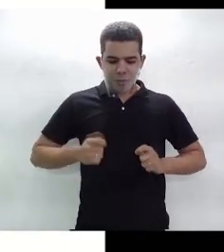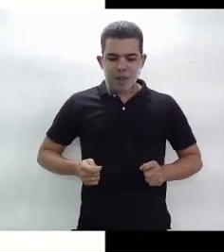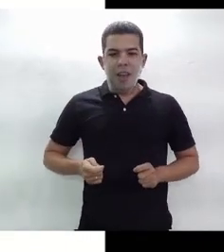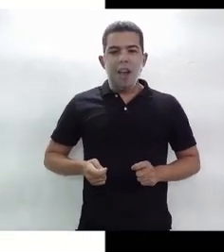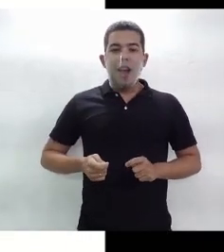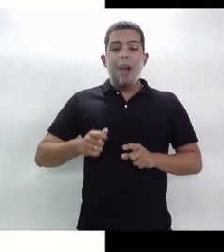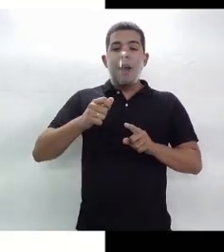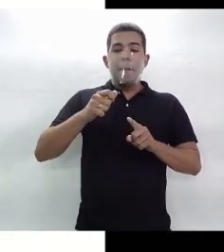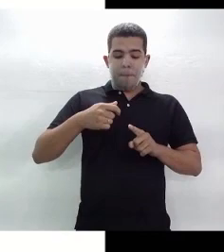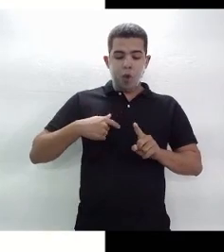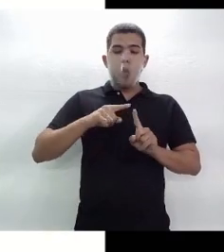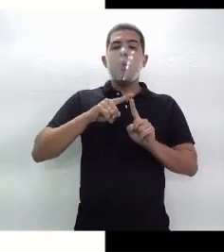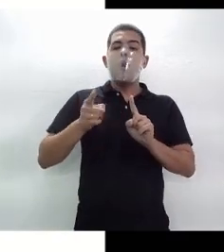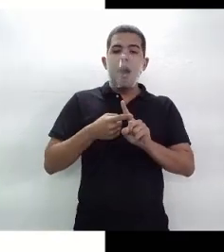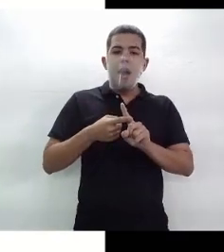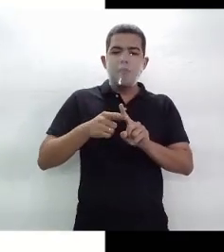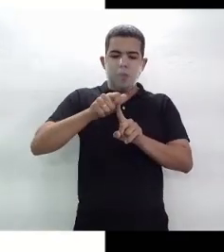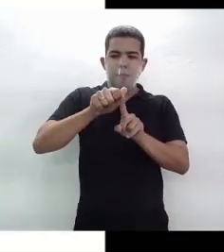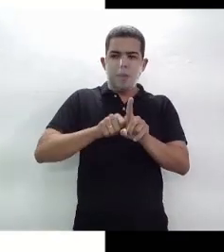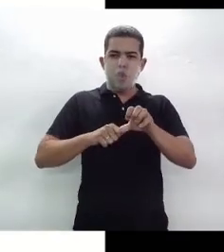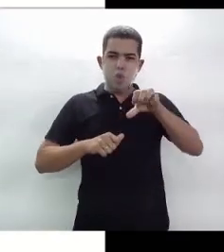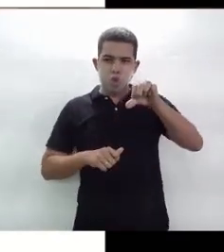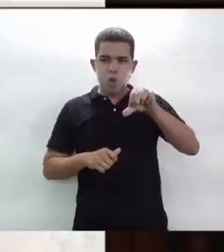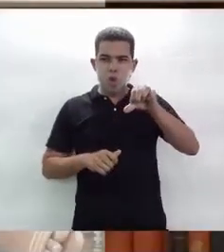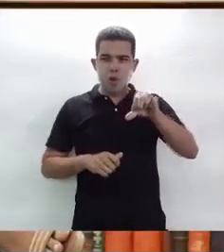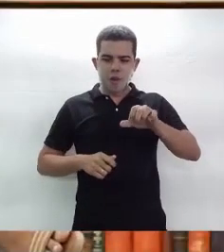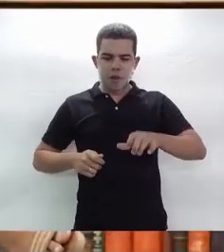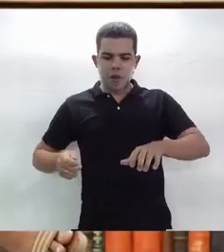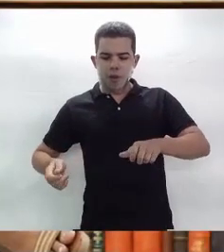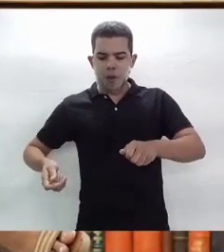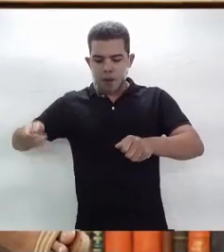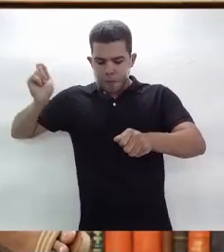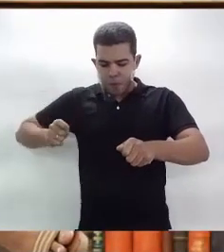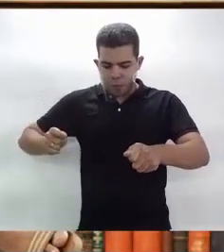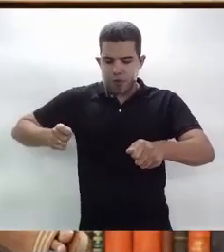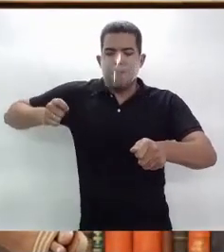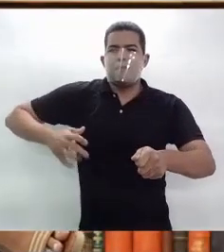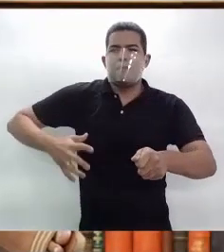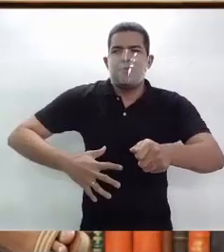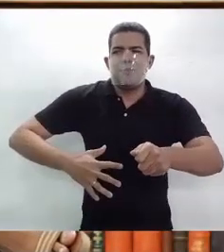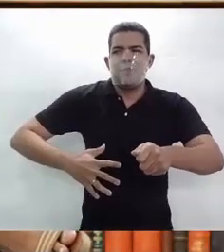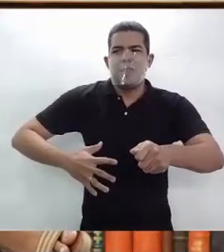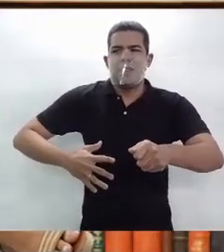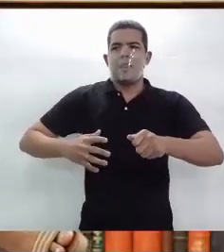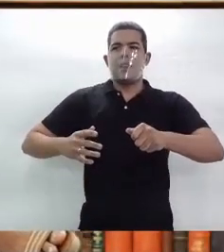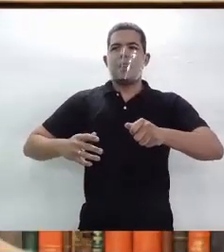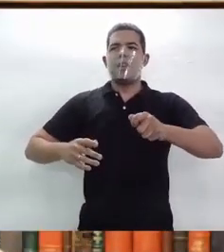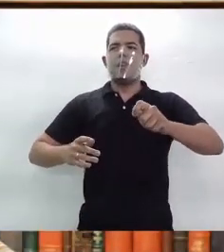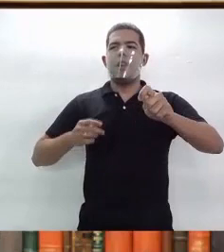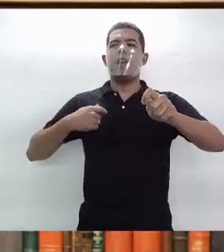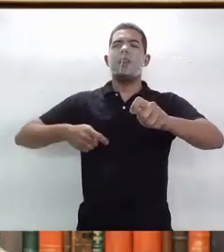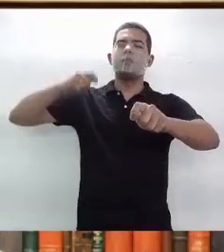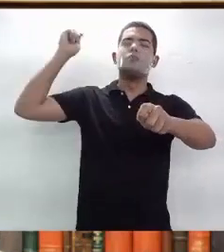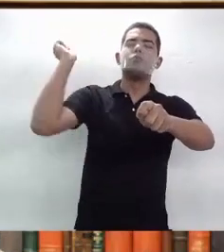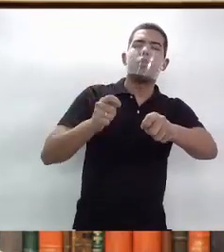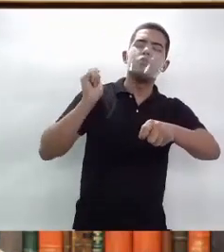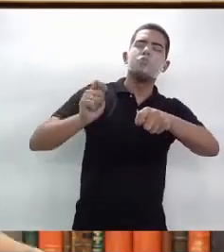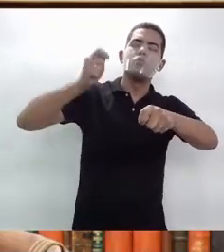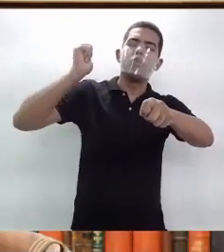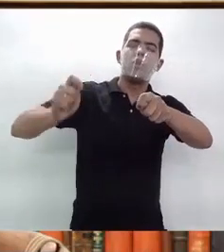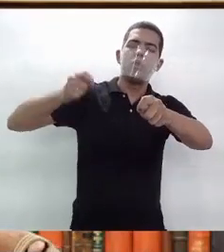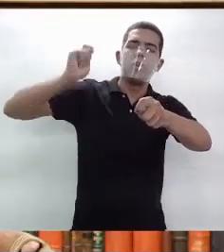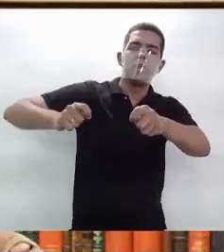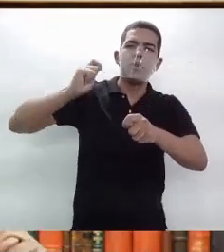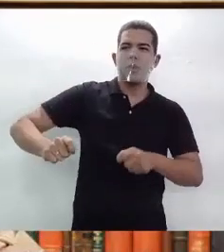que eu fui promovida, né? Do bombo, por causa do toque lá, eu fui promovida pro AB. E por último, eu tava naquele, faz tom,